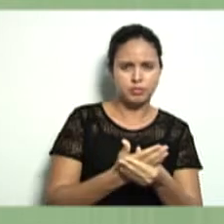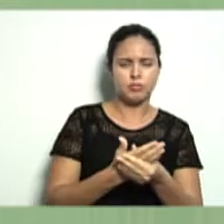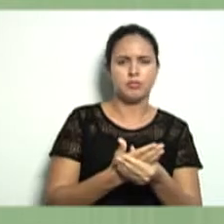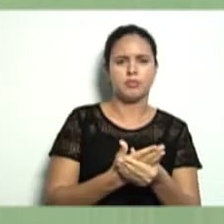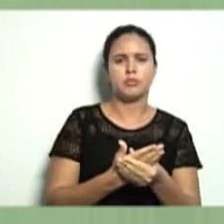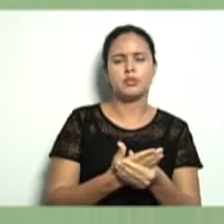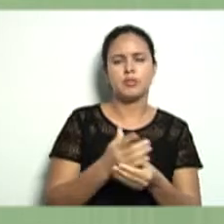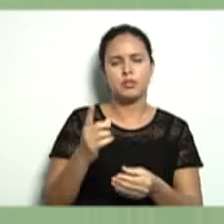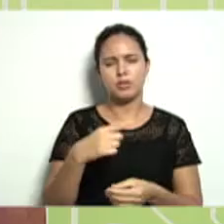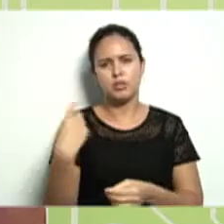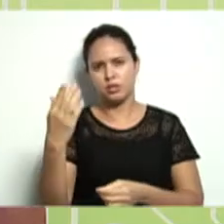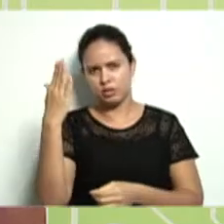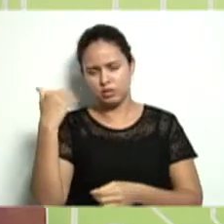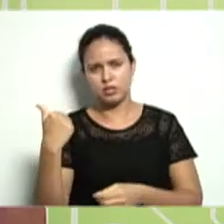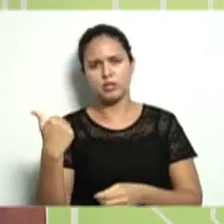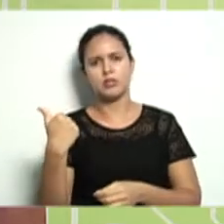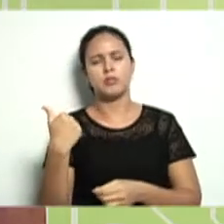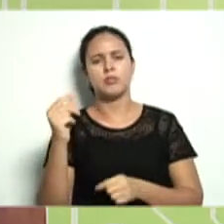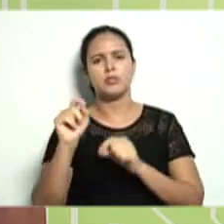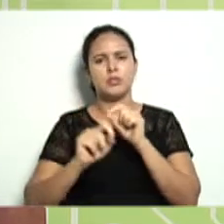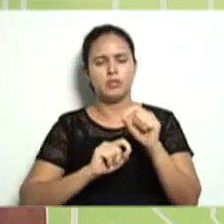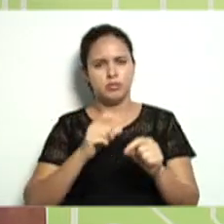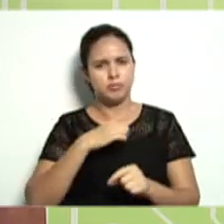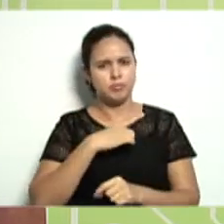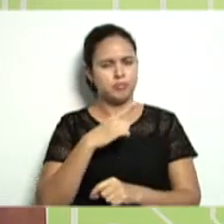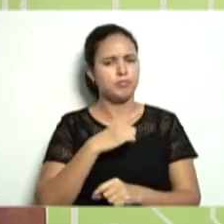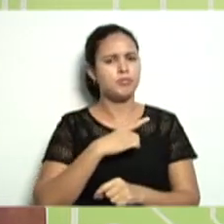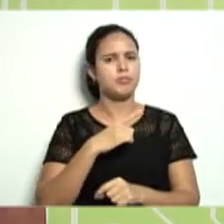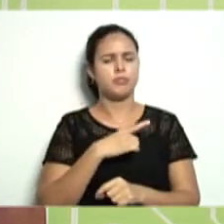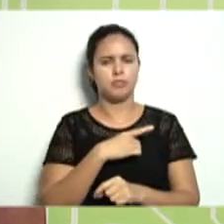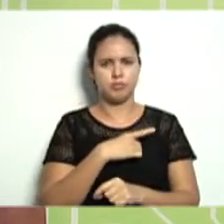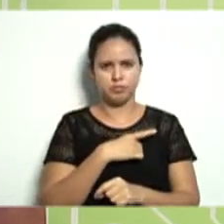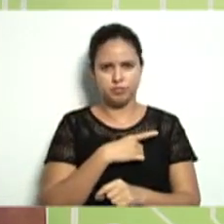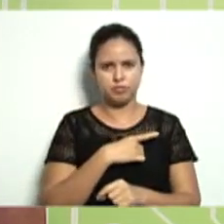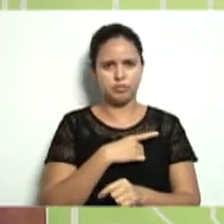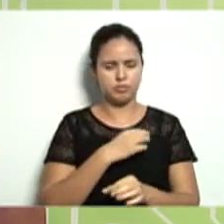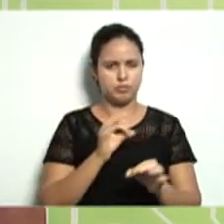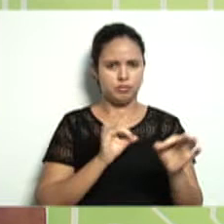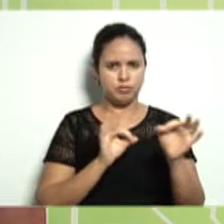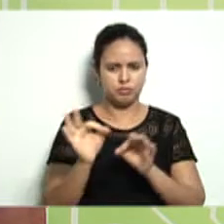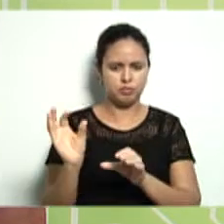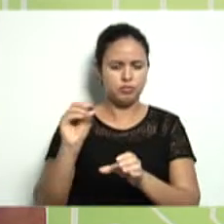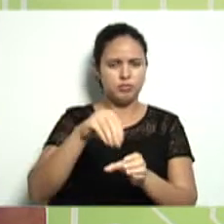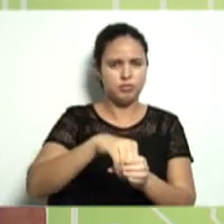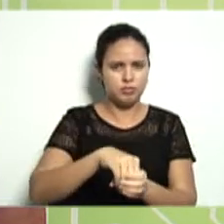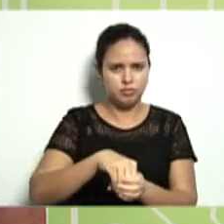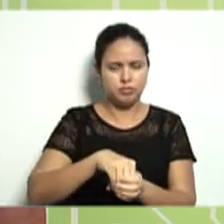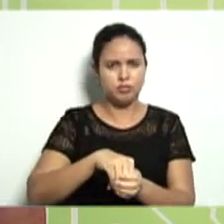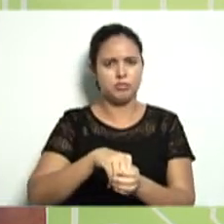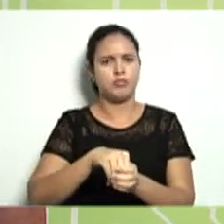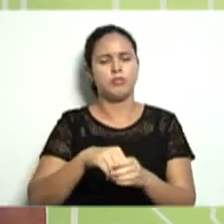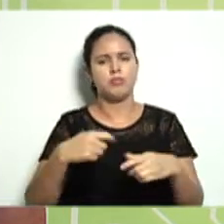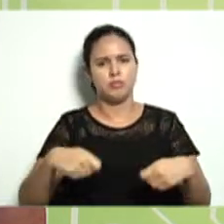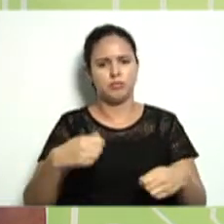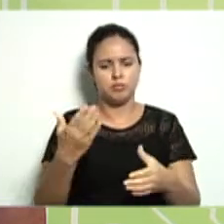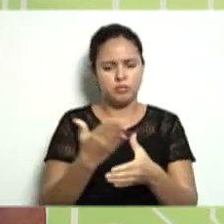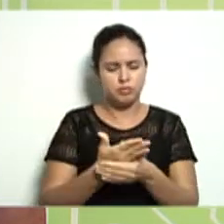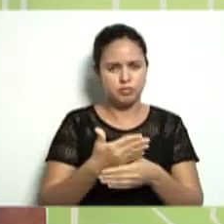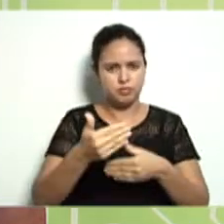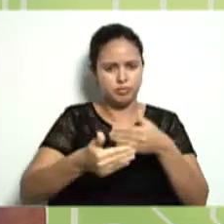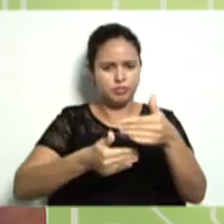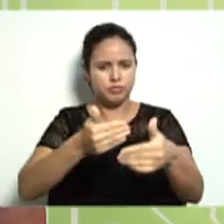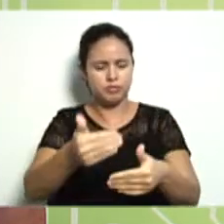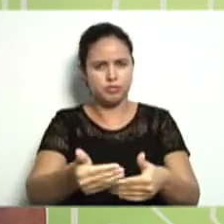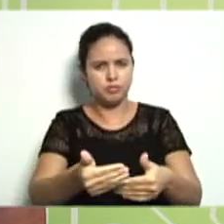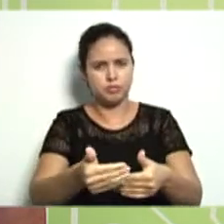Nós sabemos e nós falamos aí que existe a questão burocrática também dentro dos processos que precisam ser gerenciados.